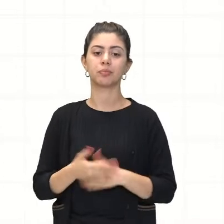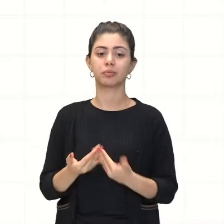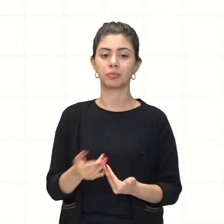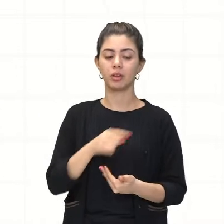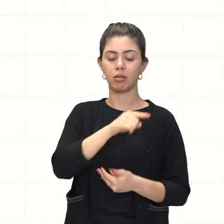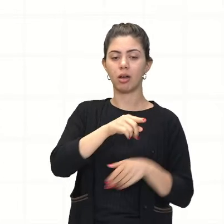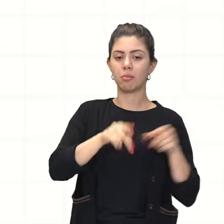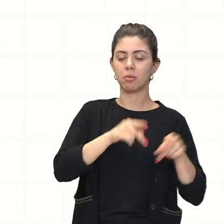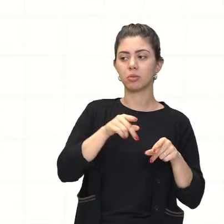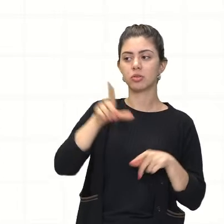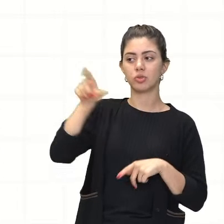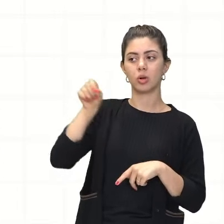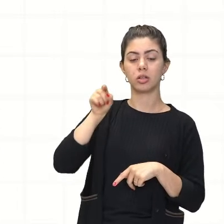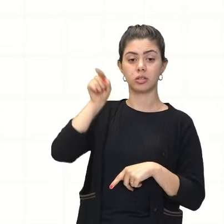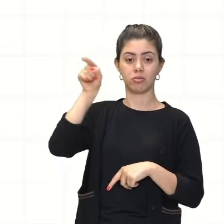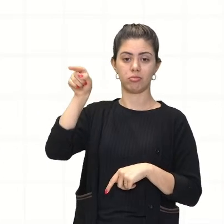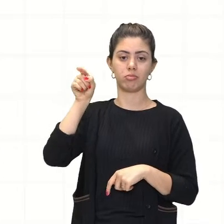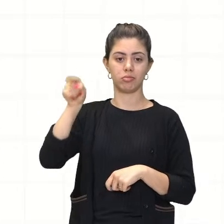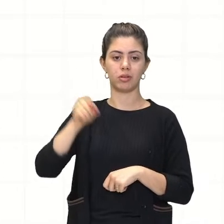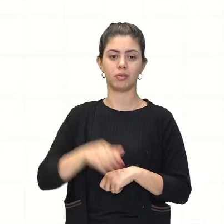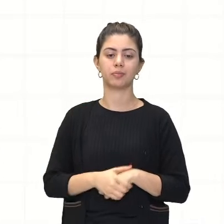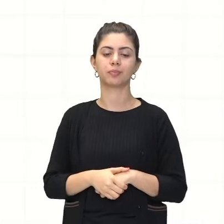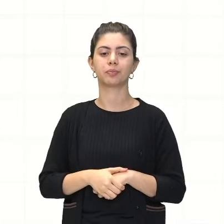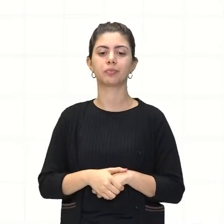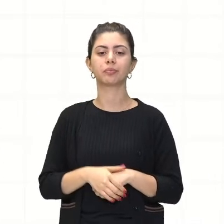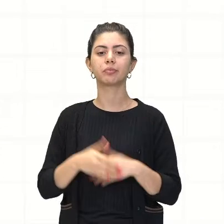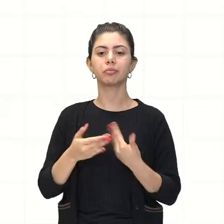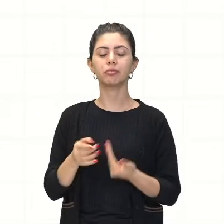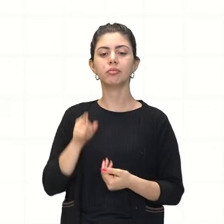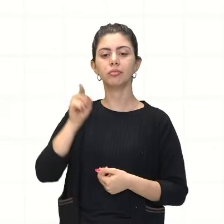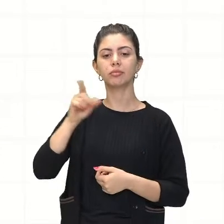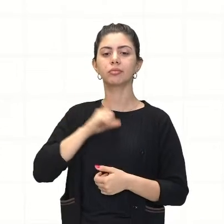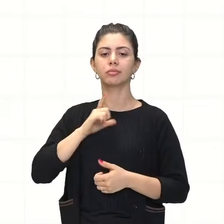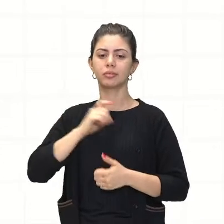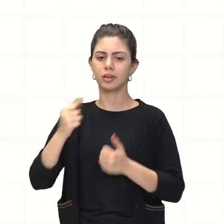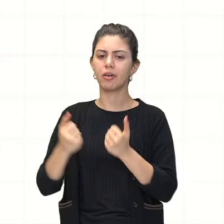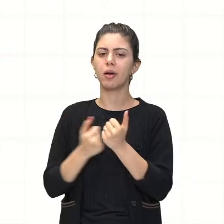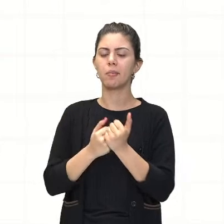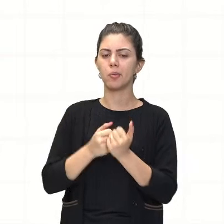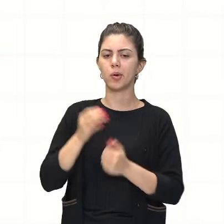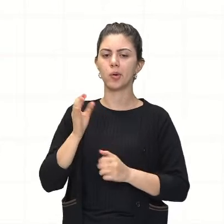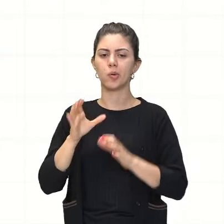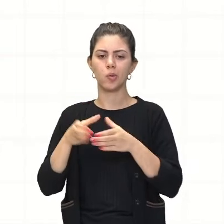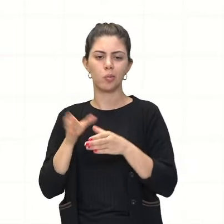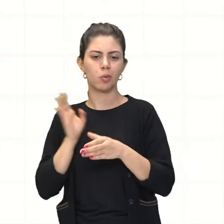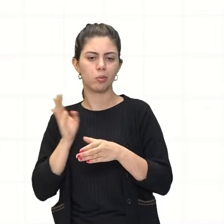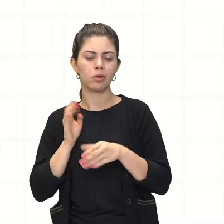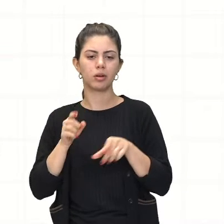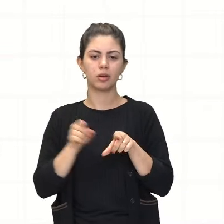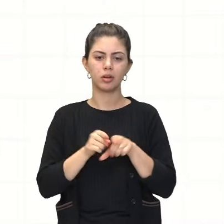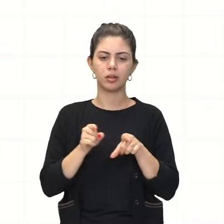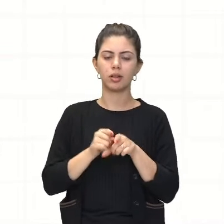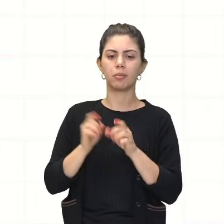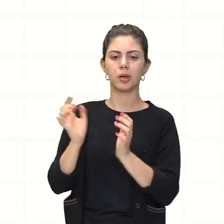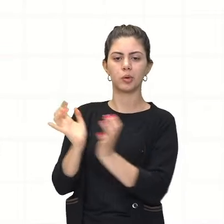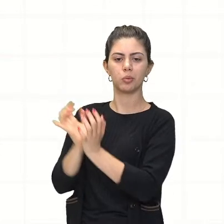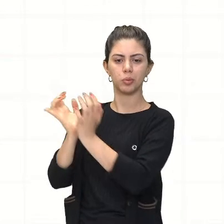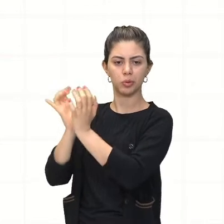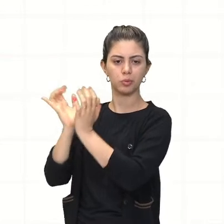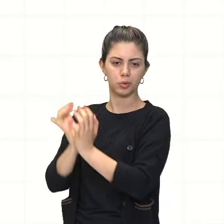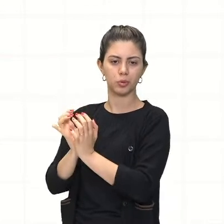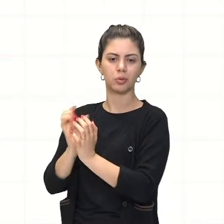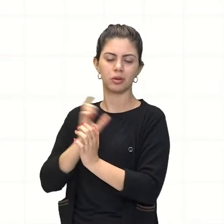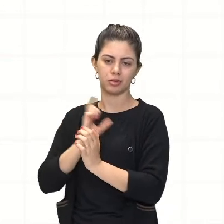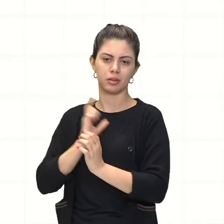à influência castelhana. Ele recebeu apoio da burguesia, da pequena nobreza e de setores mais baixos